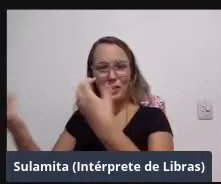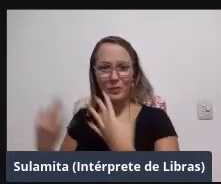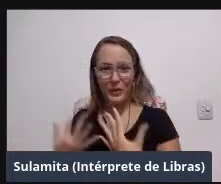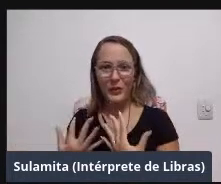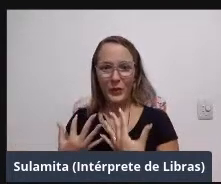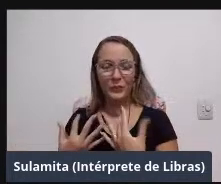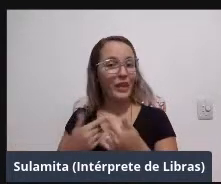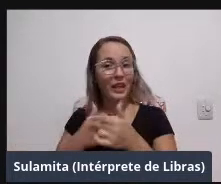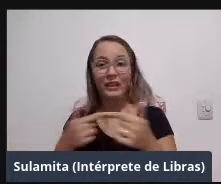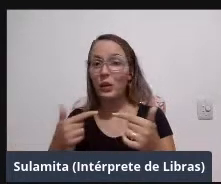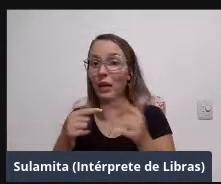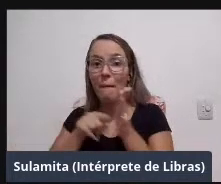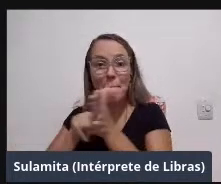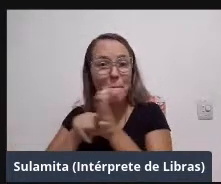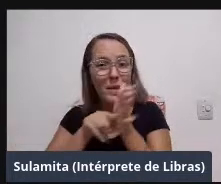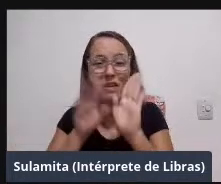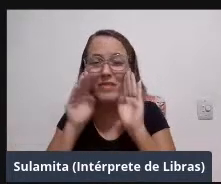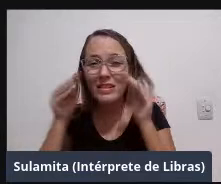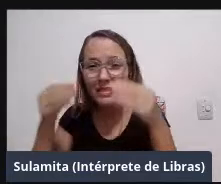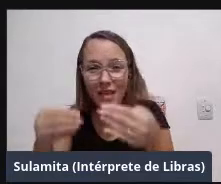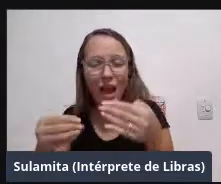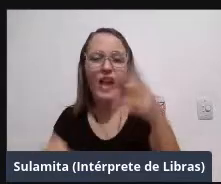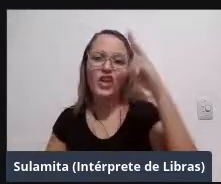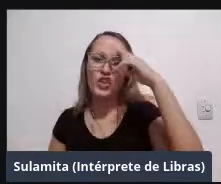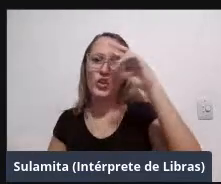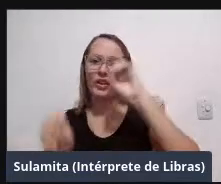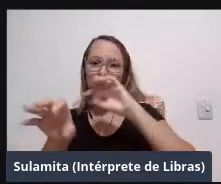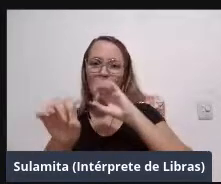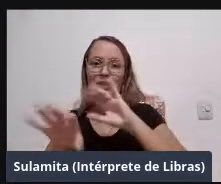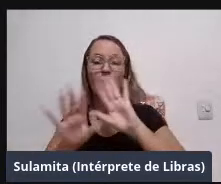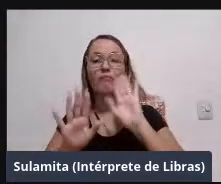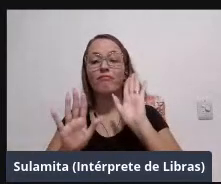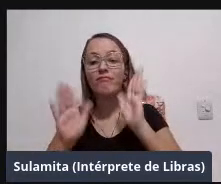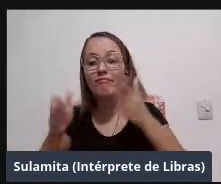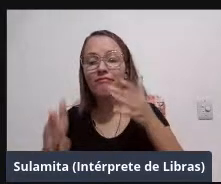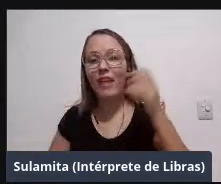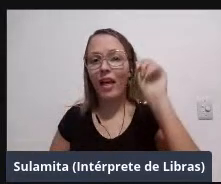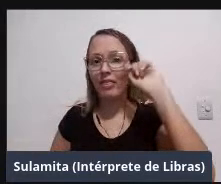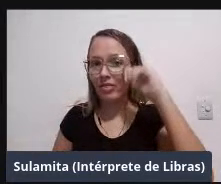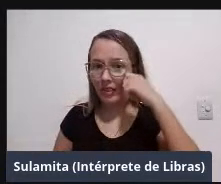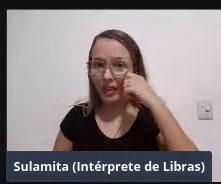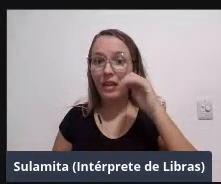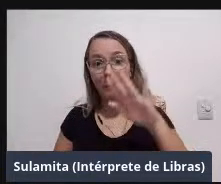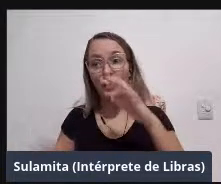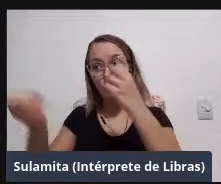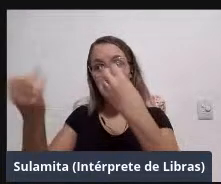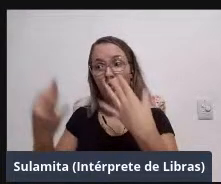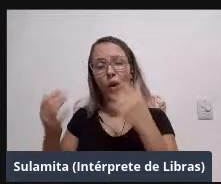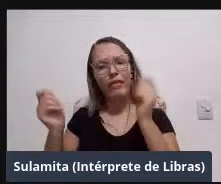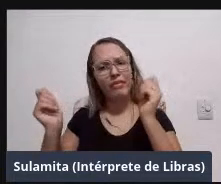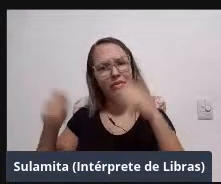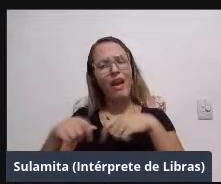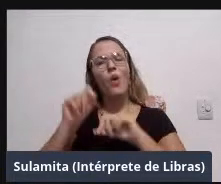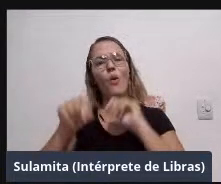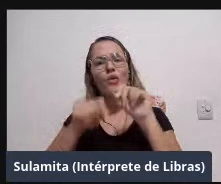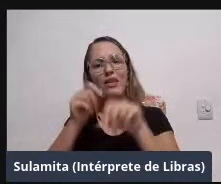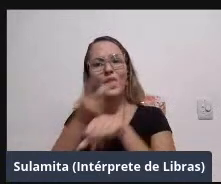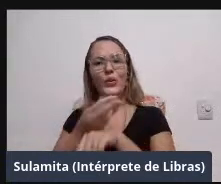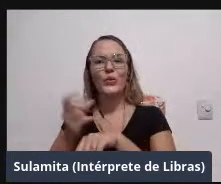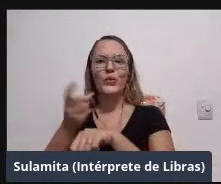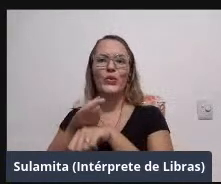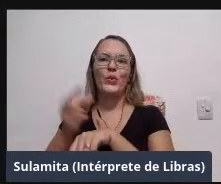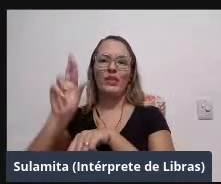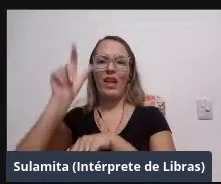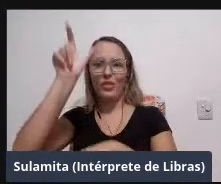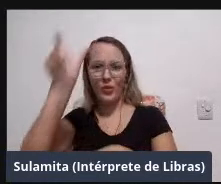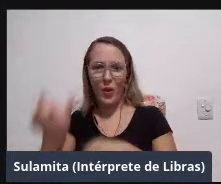tem pesquisa específica sobre história da educação negra, mas ela tinha orientado o doutorado do Marcos Vinícius da Fonseca, né? Aquele que eu falei que é uma